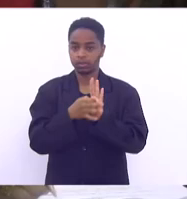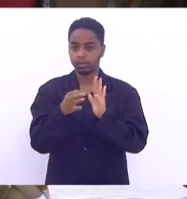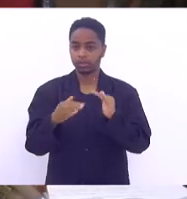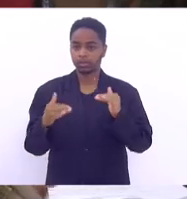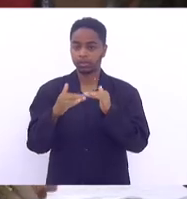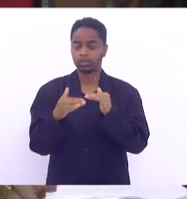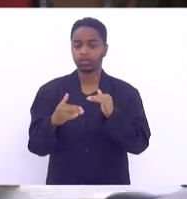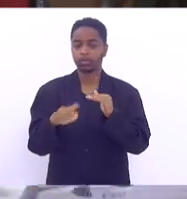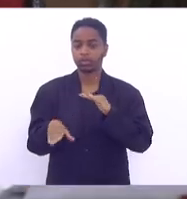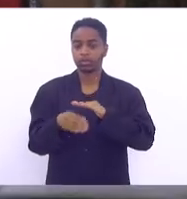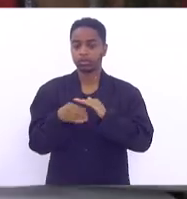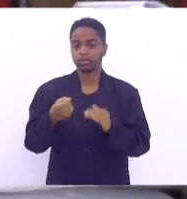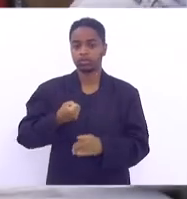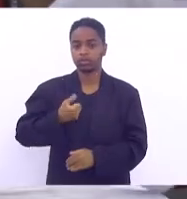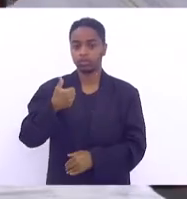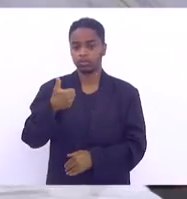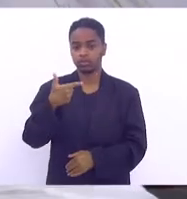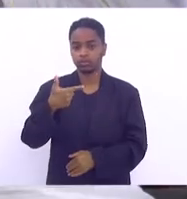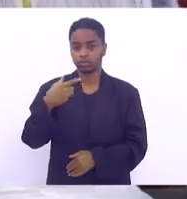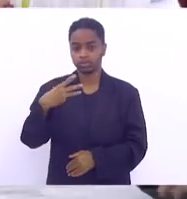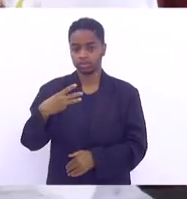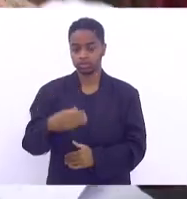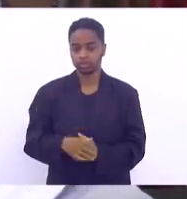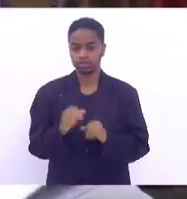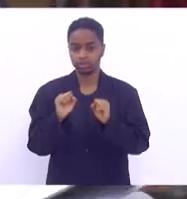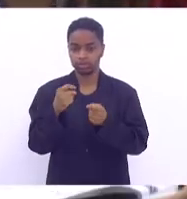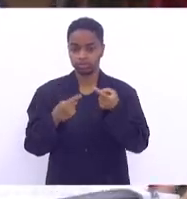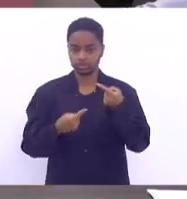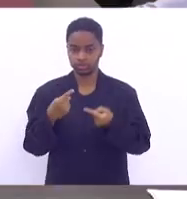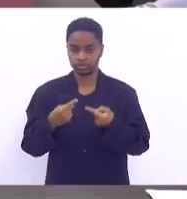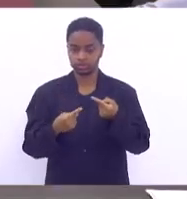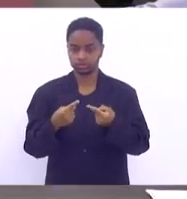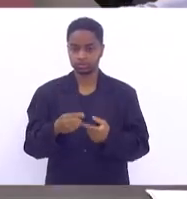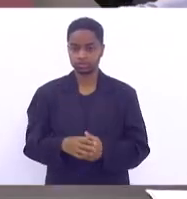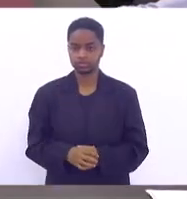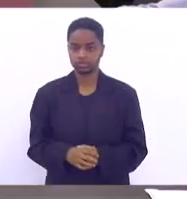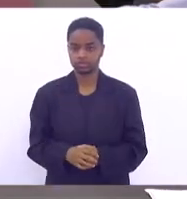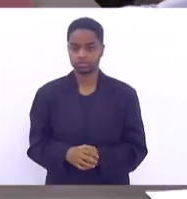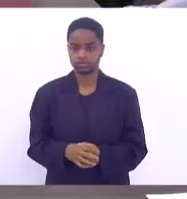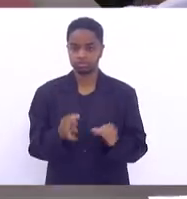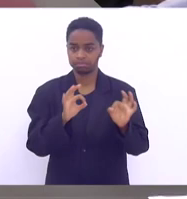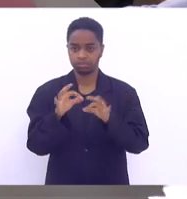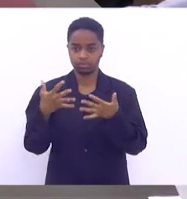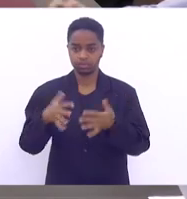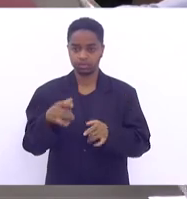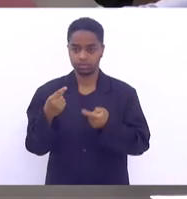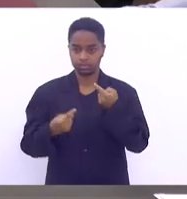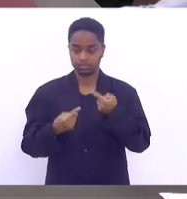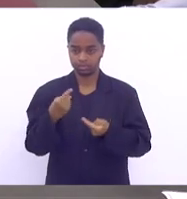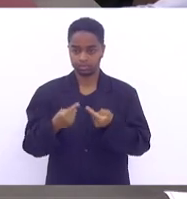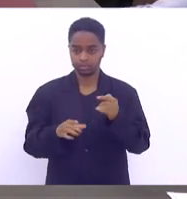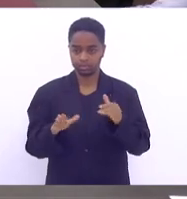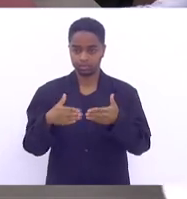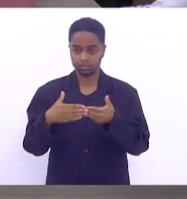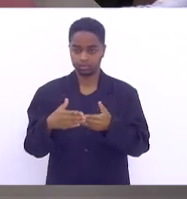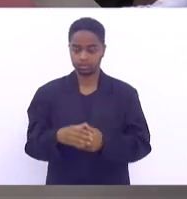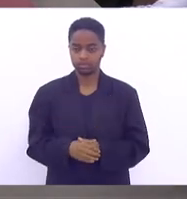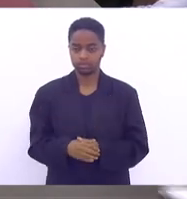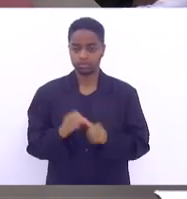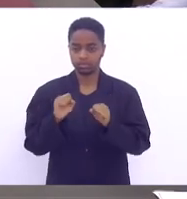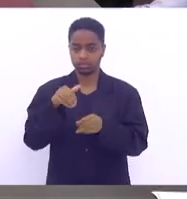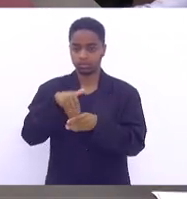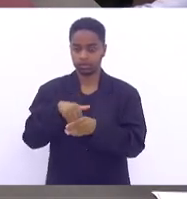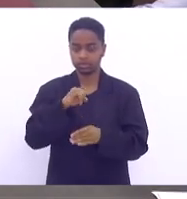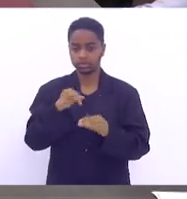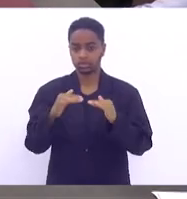às emendas número 1, 2 e 3. Em discussão. não havendo quem queira discutir, encerrada a discussão, em